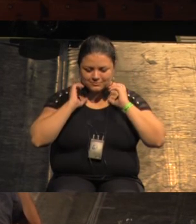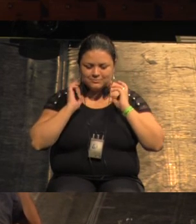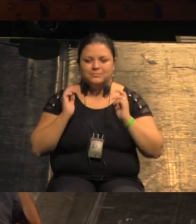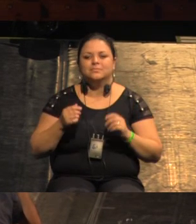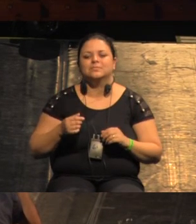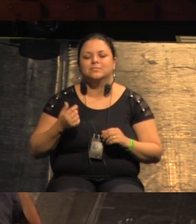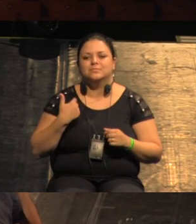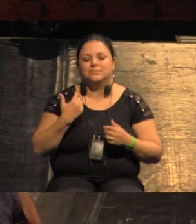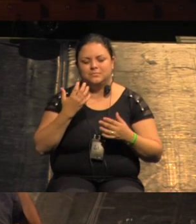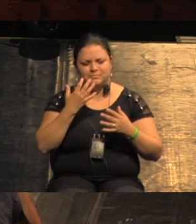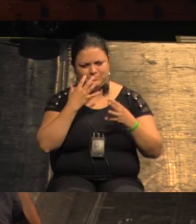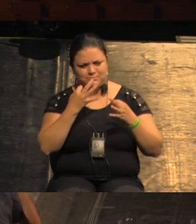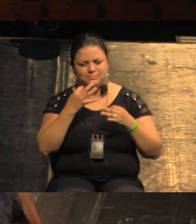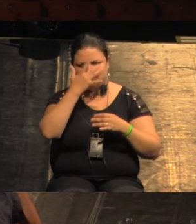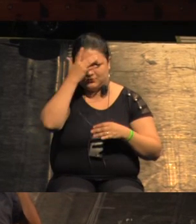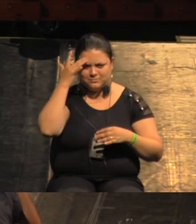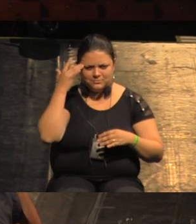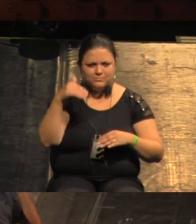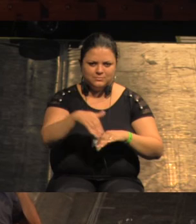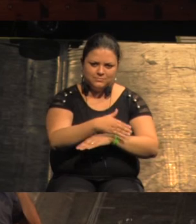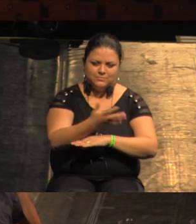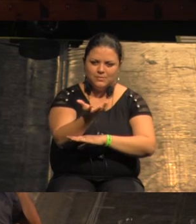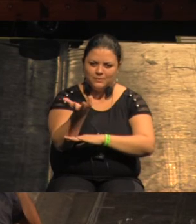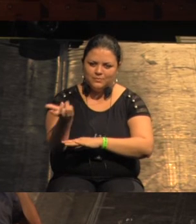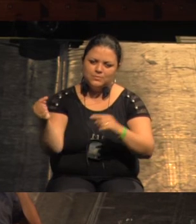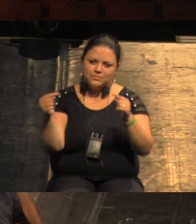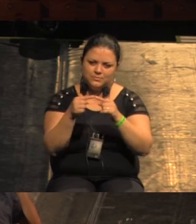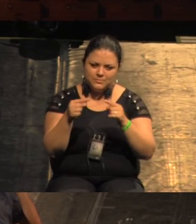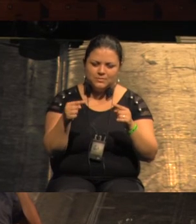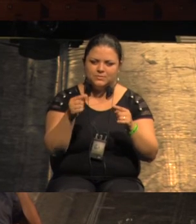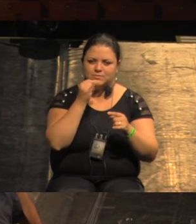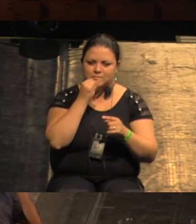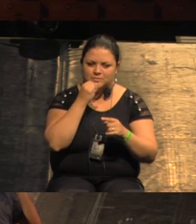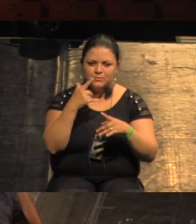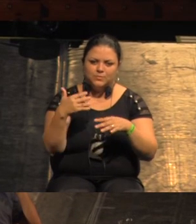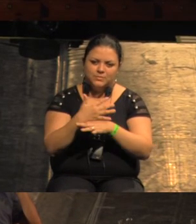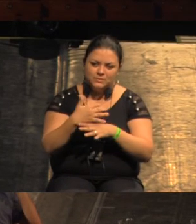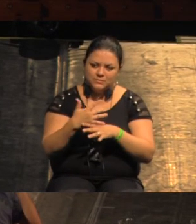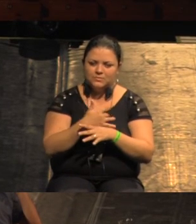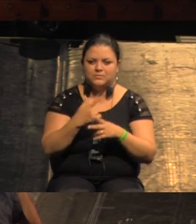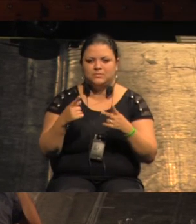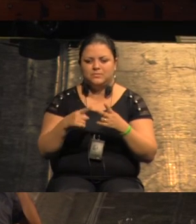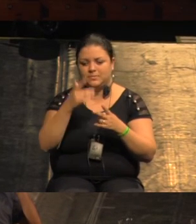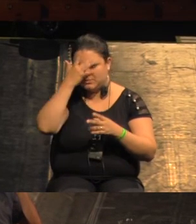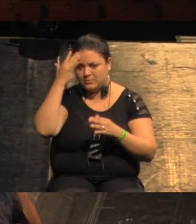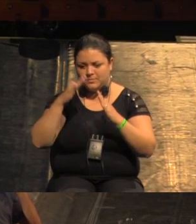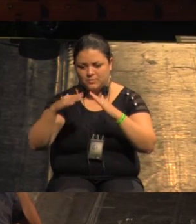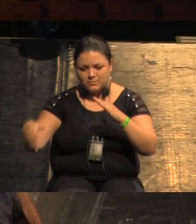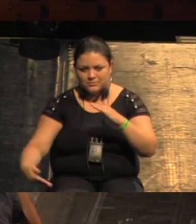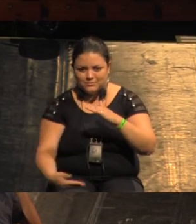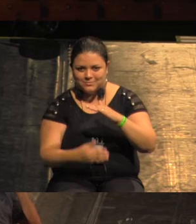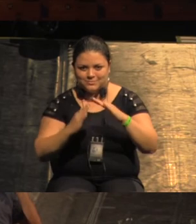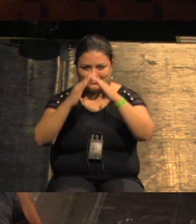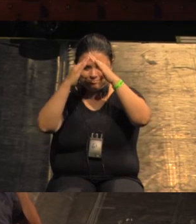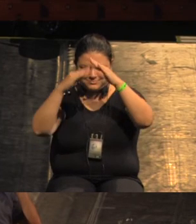à questão dos moradores de rua, que tem a ver com a questão da regulação urbana, a questão do